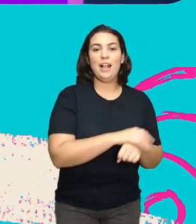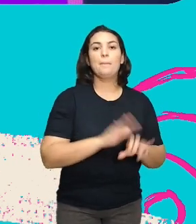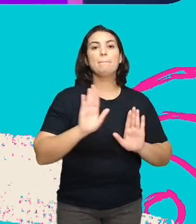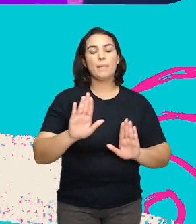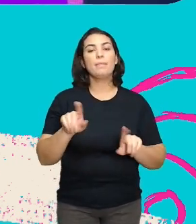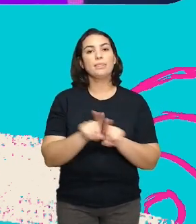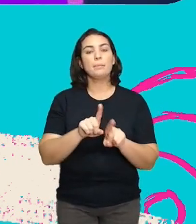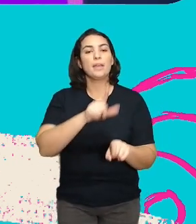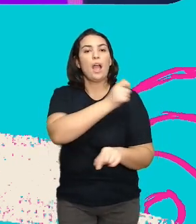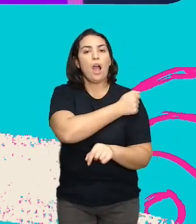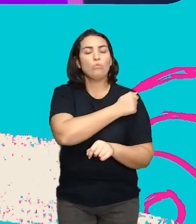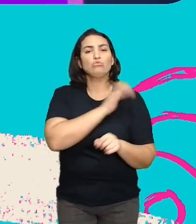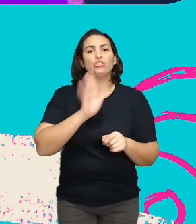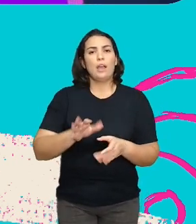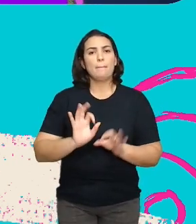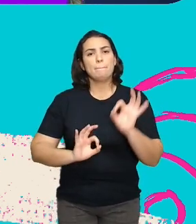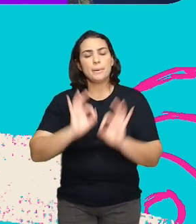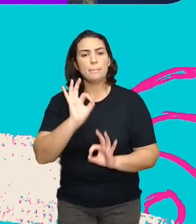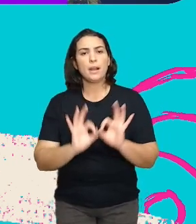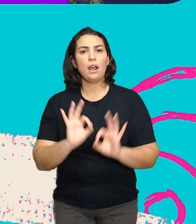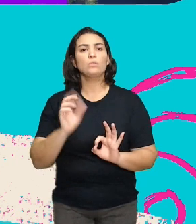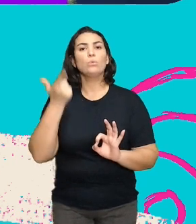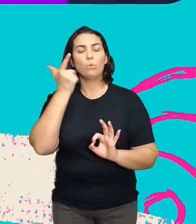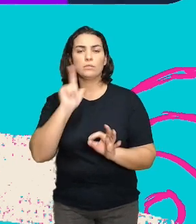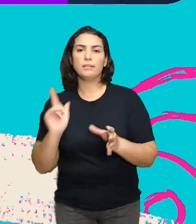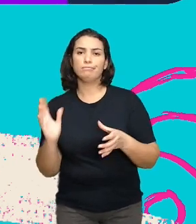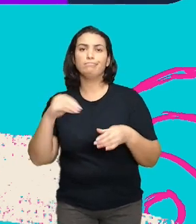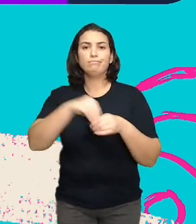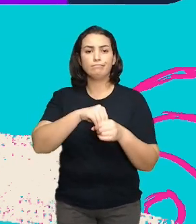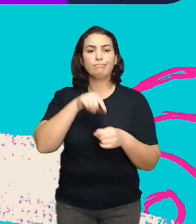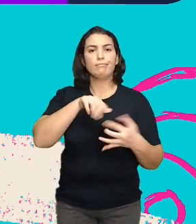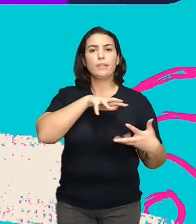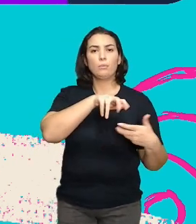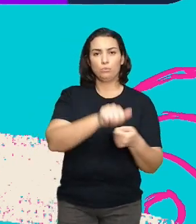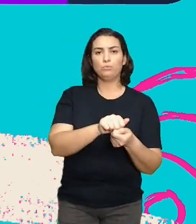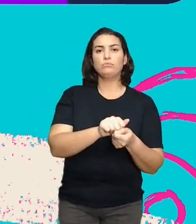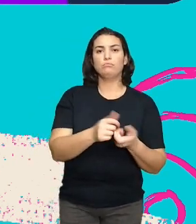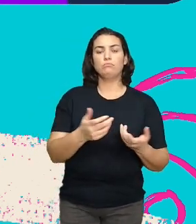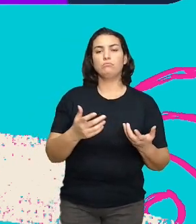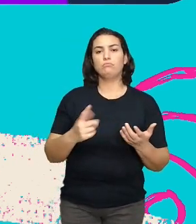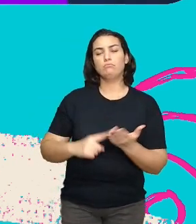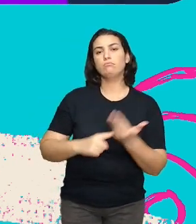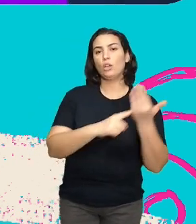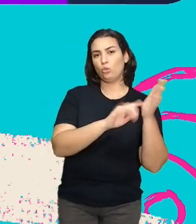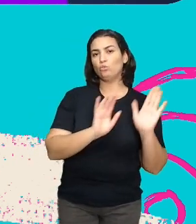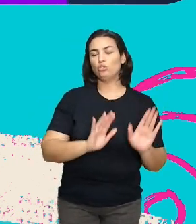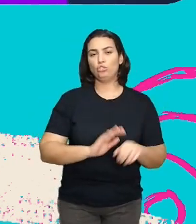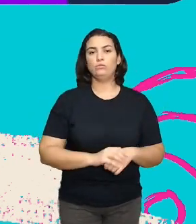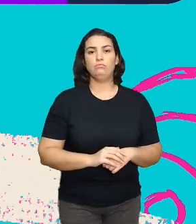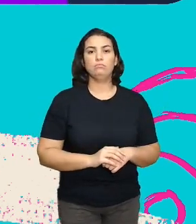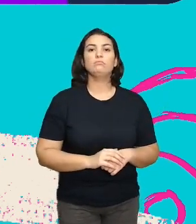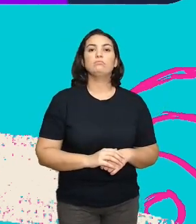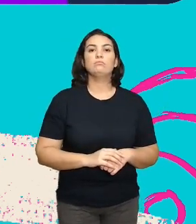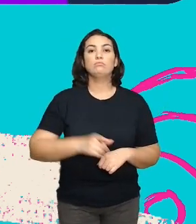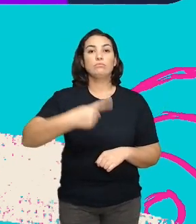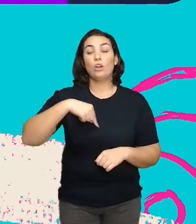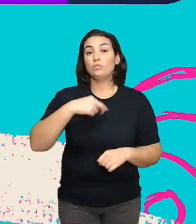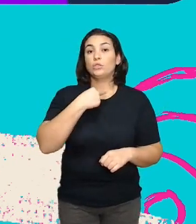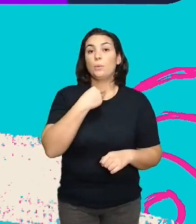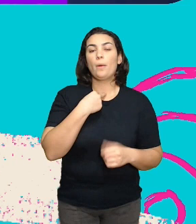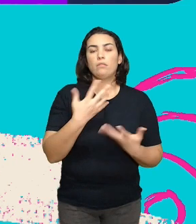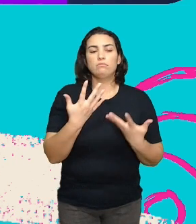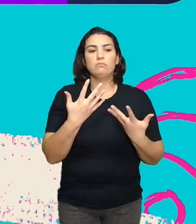para efetivamente fazer parte desse mundo tecnológico. Nós não podemos aceitar que, em um